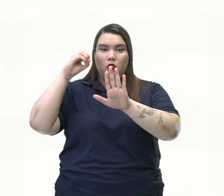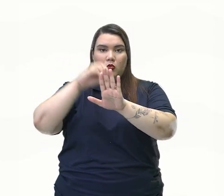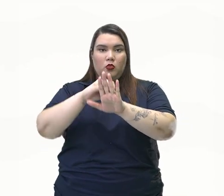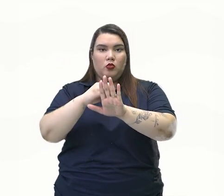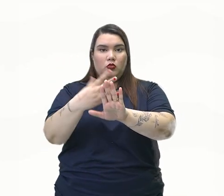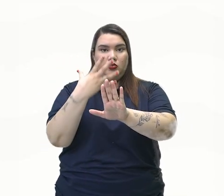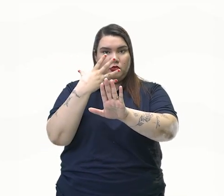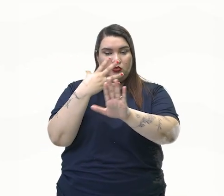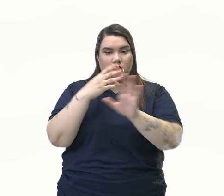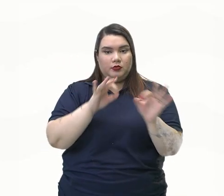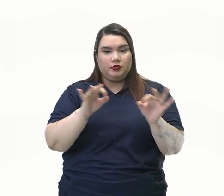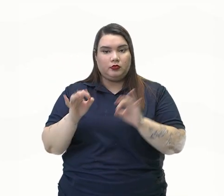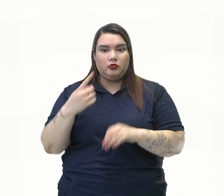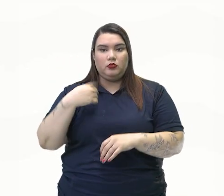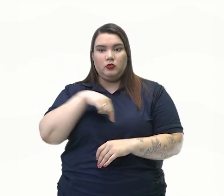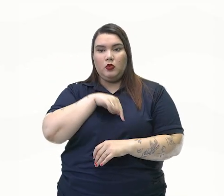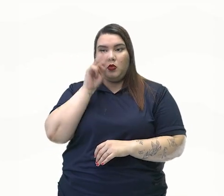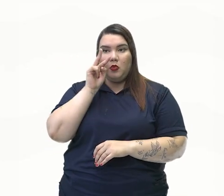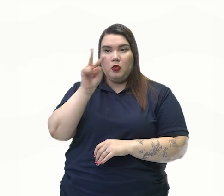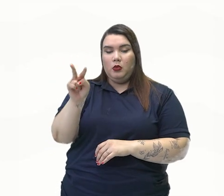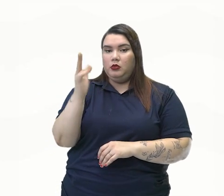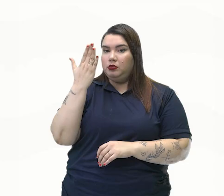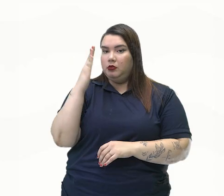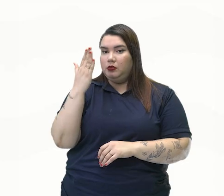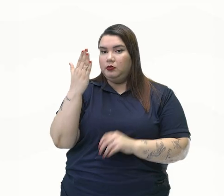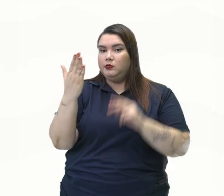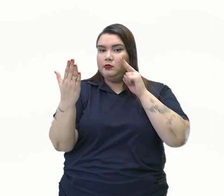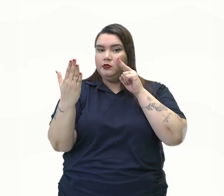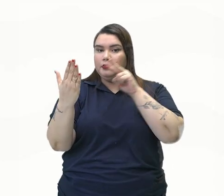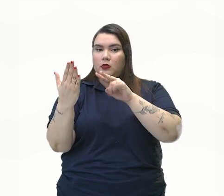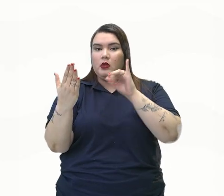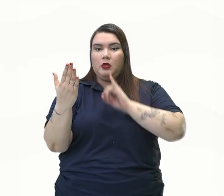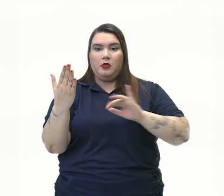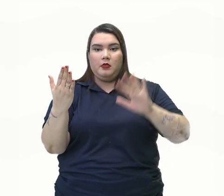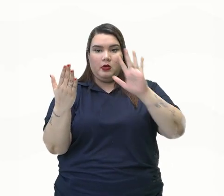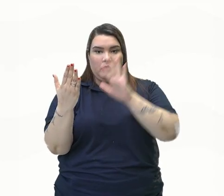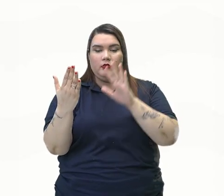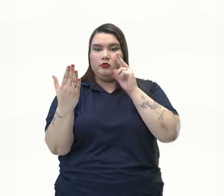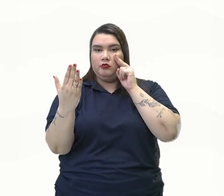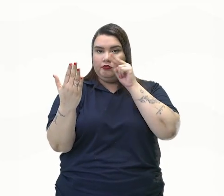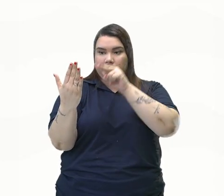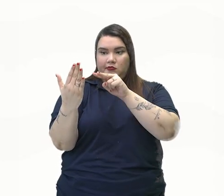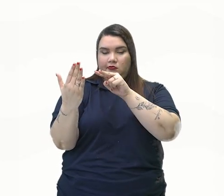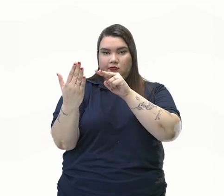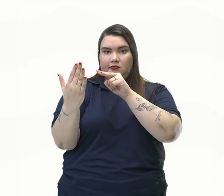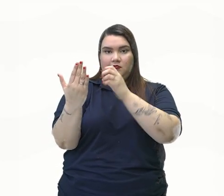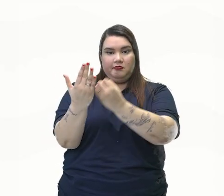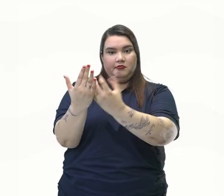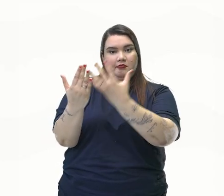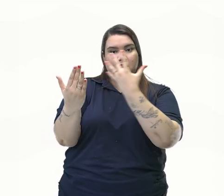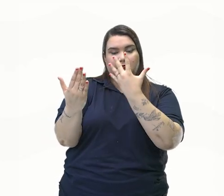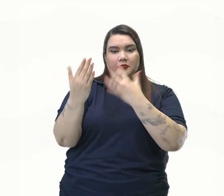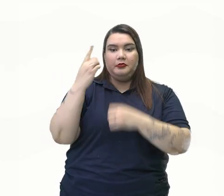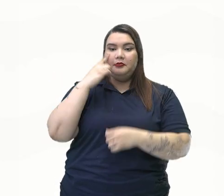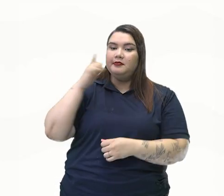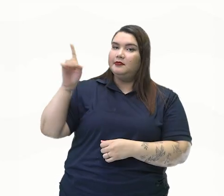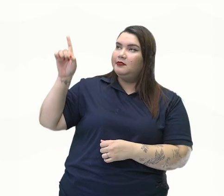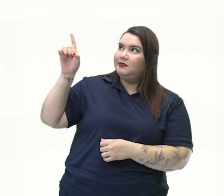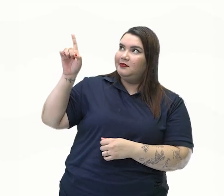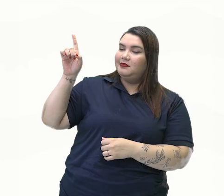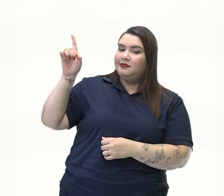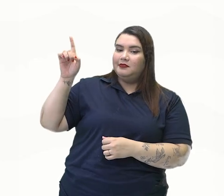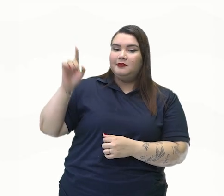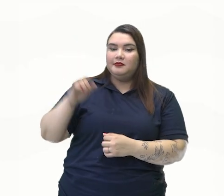reflexão da luz. Quando olhamos para um espelho, vemos nossa imagem sendo refletida, como